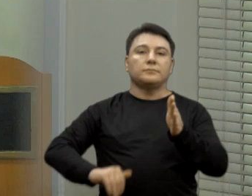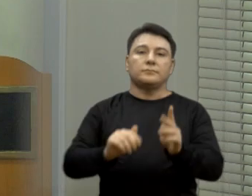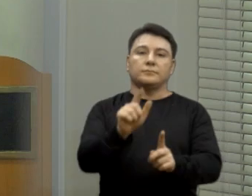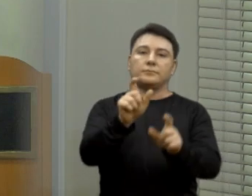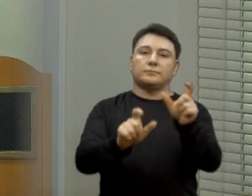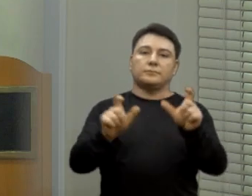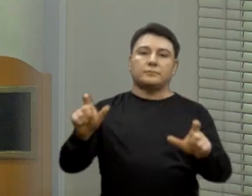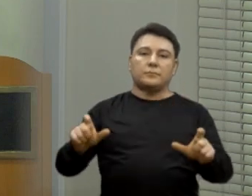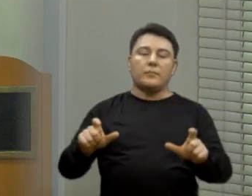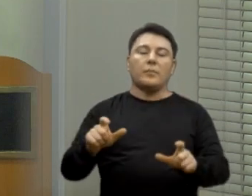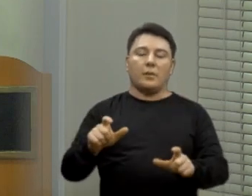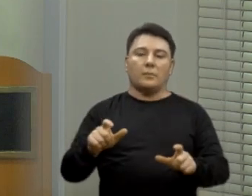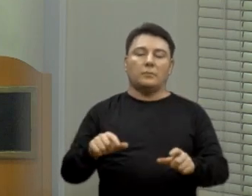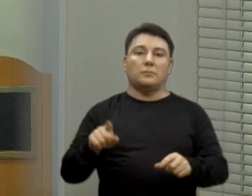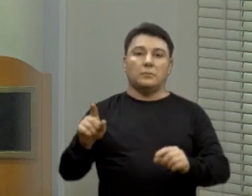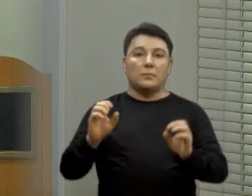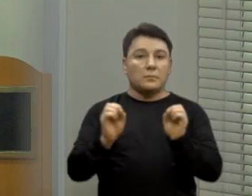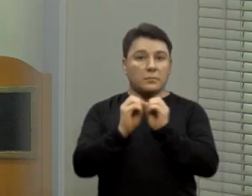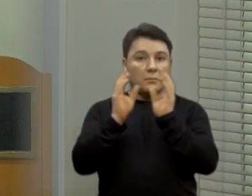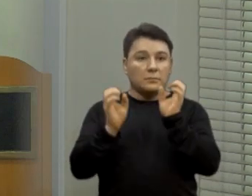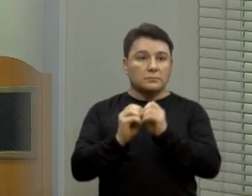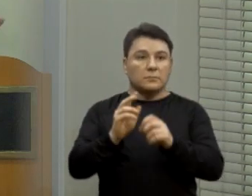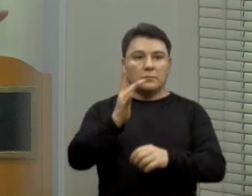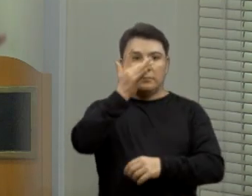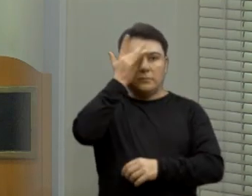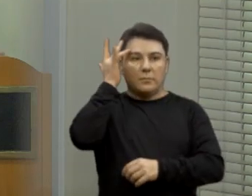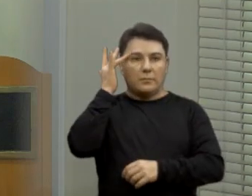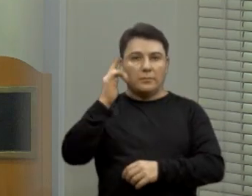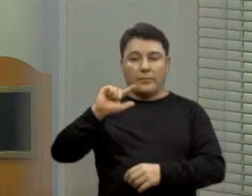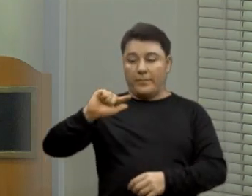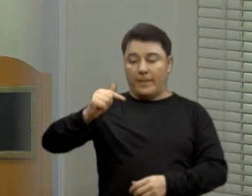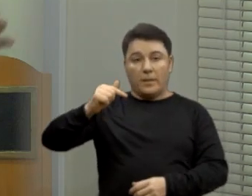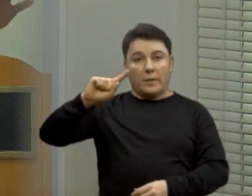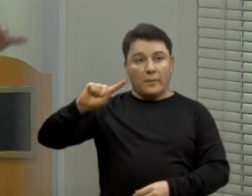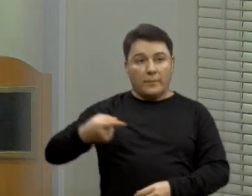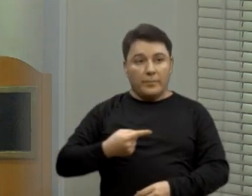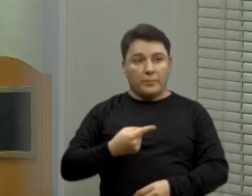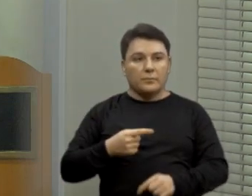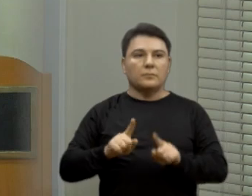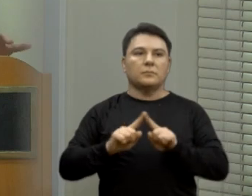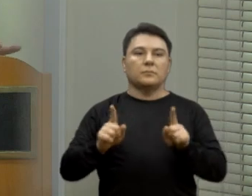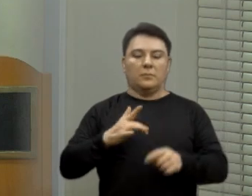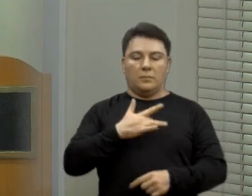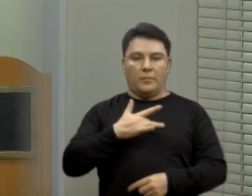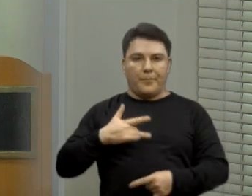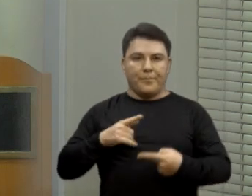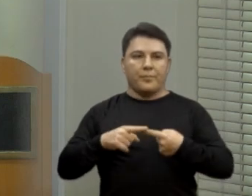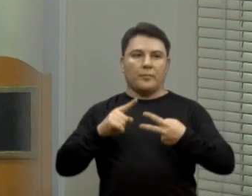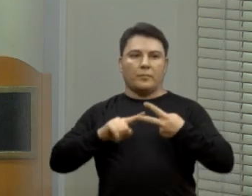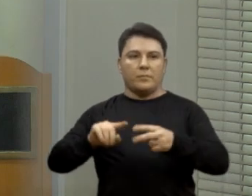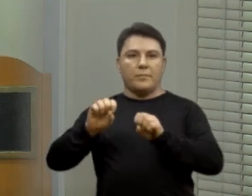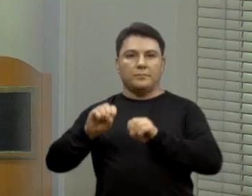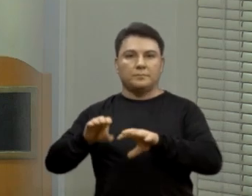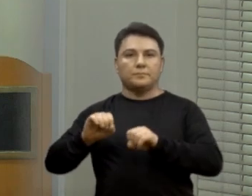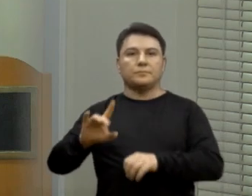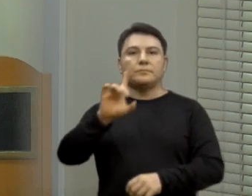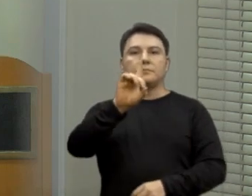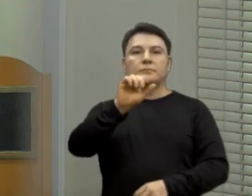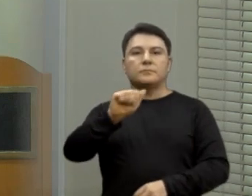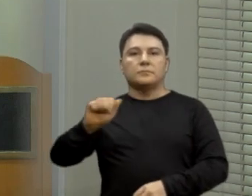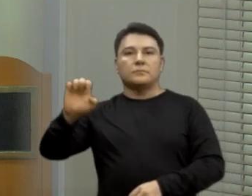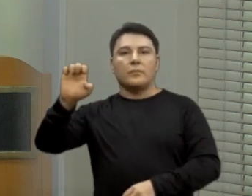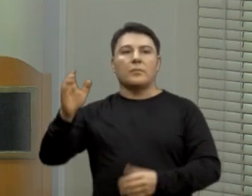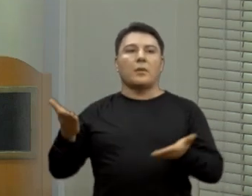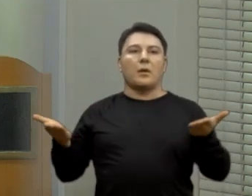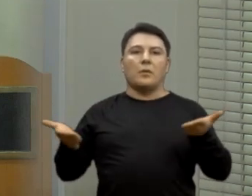servidores. Retirando as horas extras dos servidores, que são cerca de 7 mil, a saúde, a educação e o DAI estão